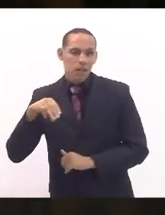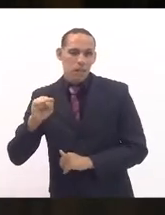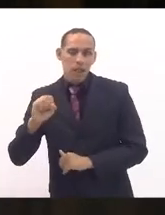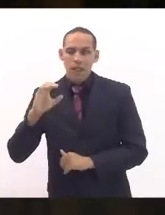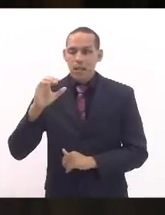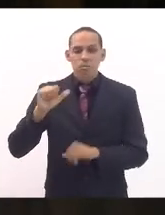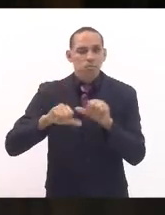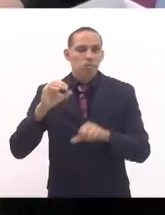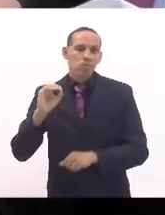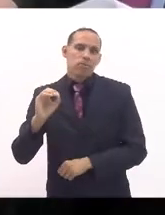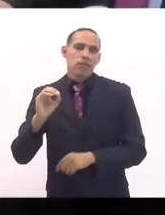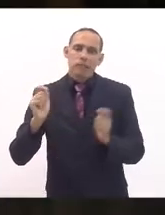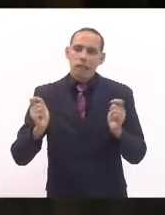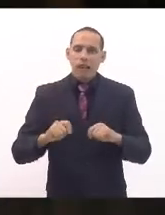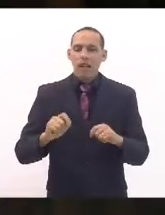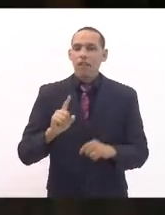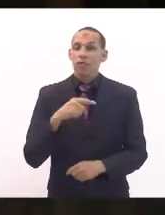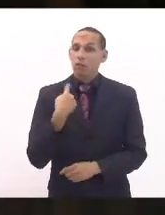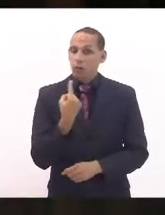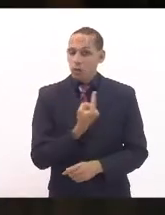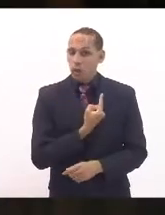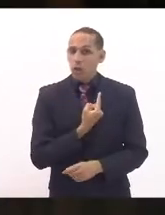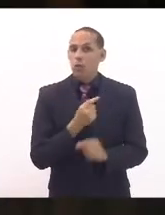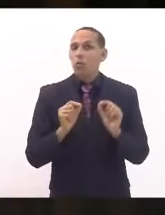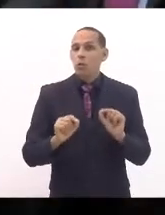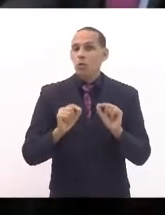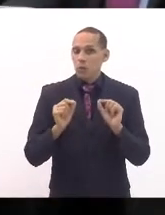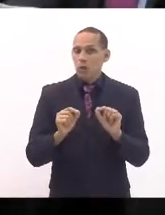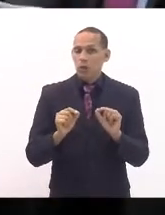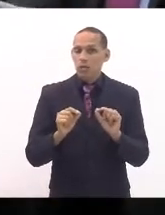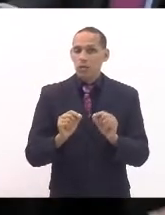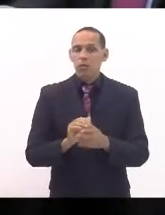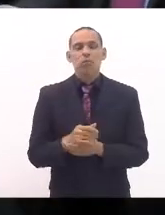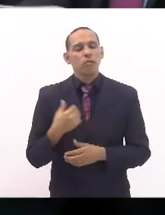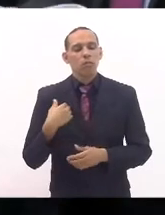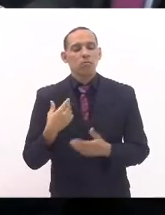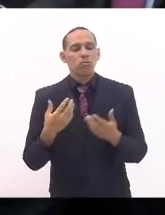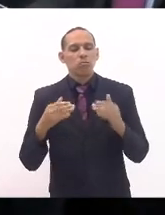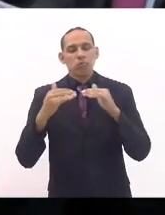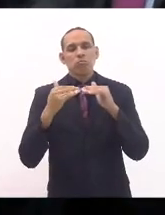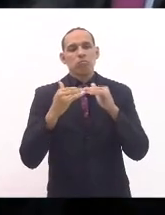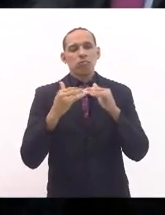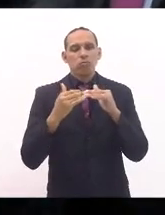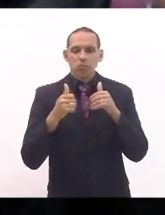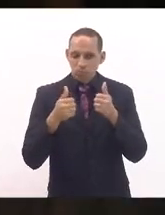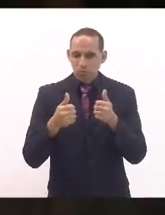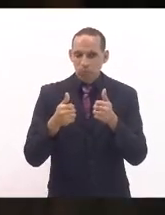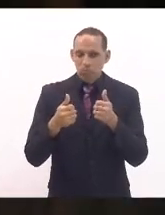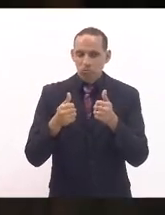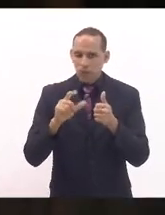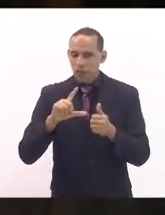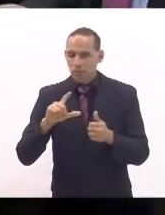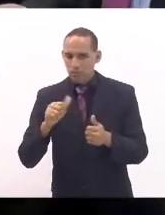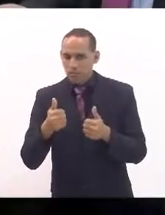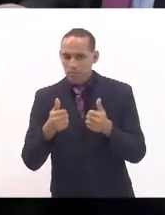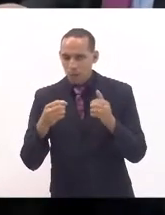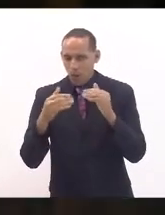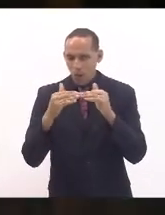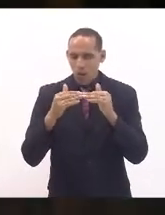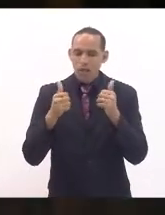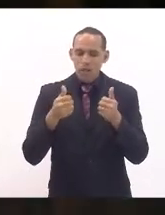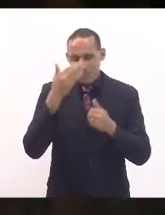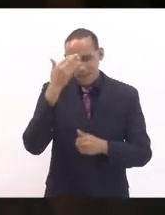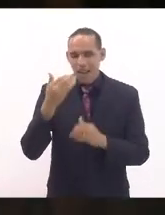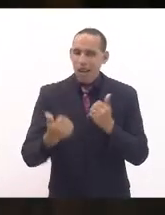Sim, querido, mas... Então, nós podemos fazer a remissão. Podemos, concordo com Vossa Excelência. Ok, saída concordo. Boa? Sim. Obrigado